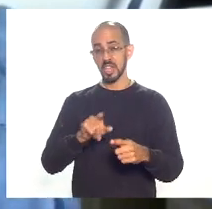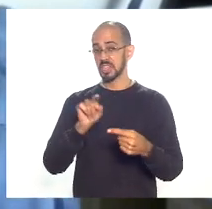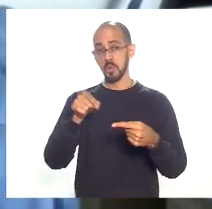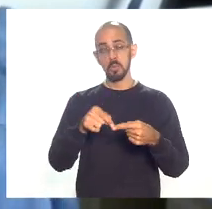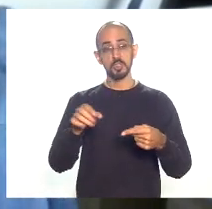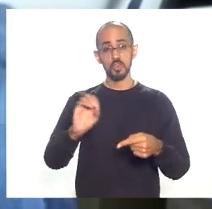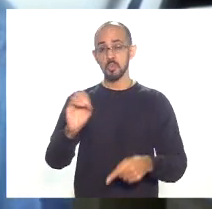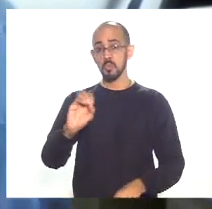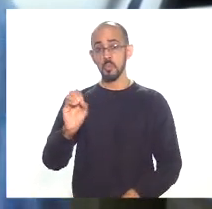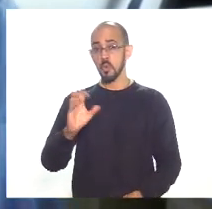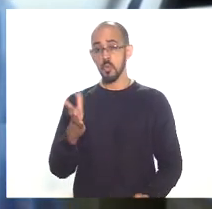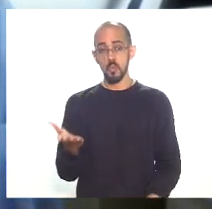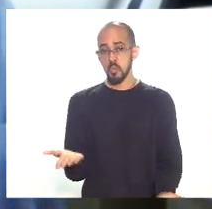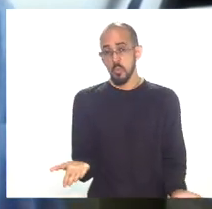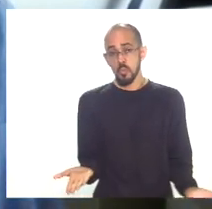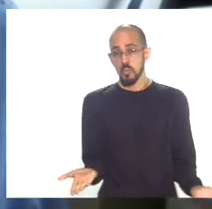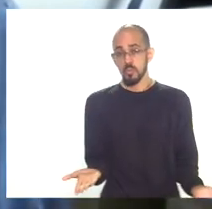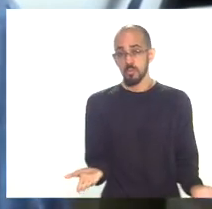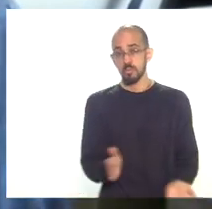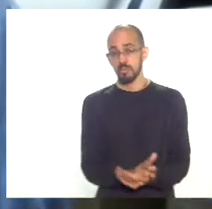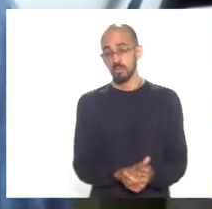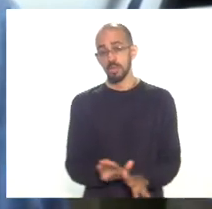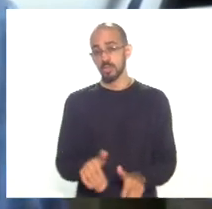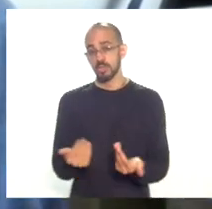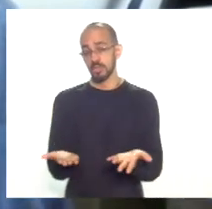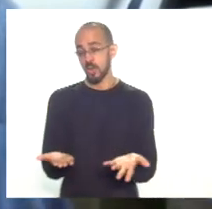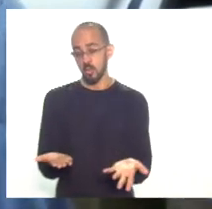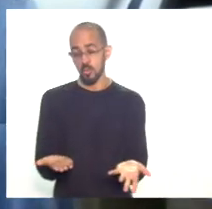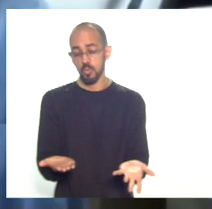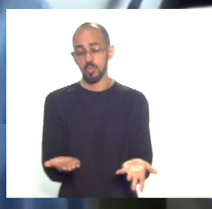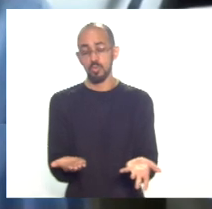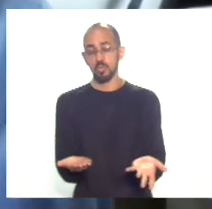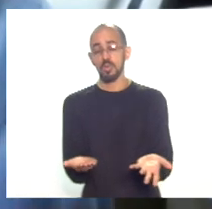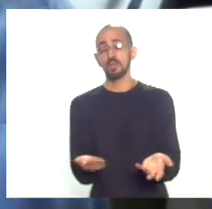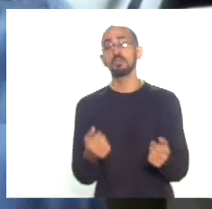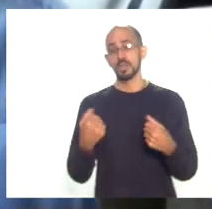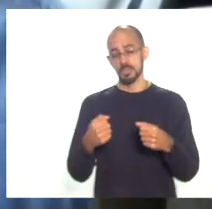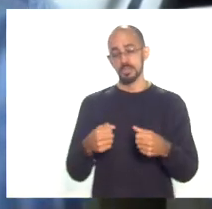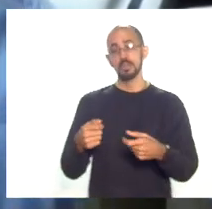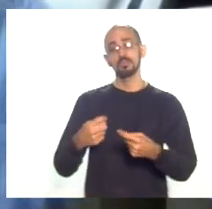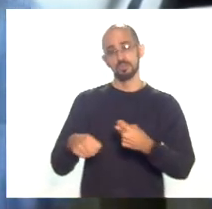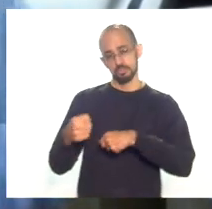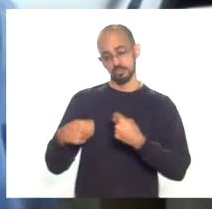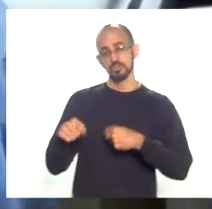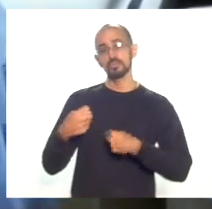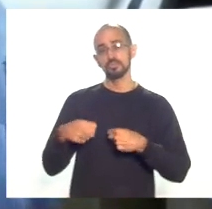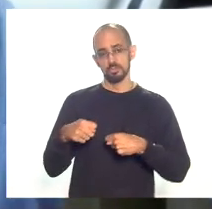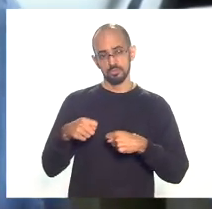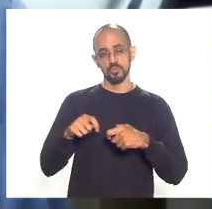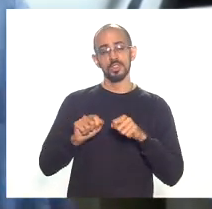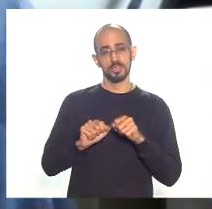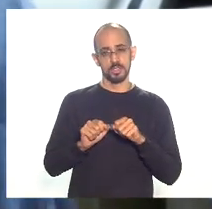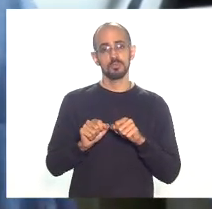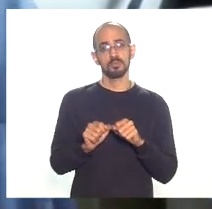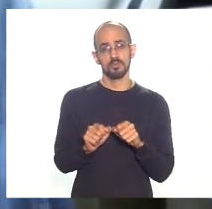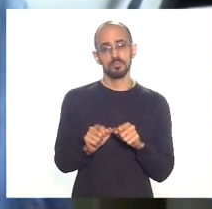temos que fazer reduções e isso está no decreto